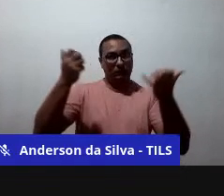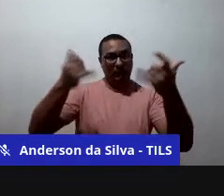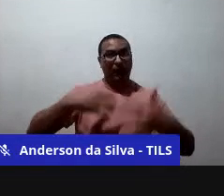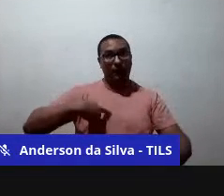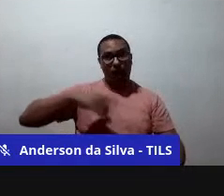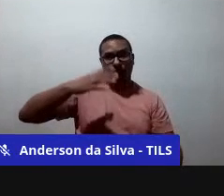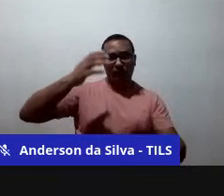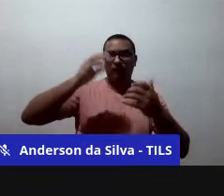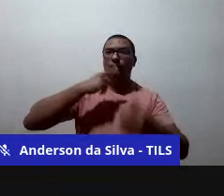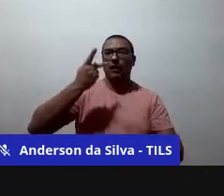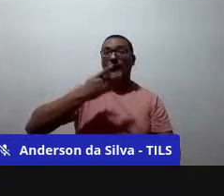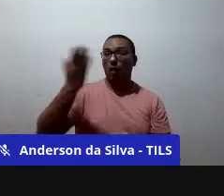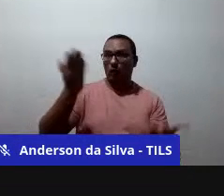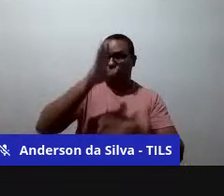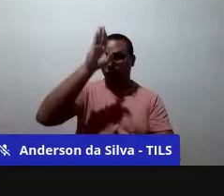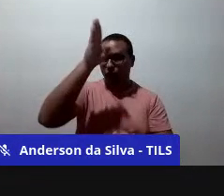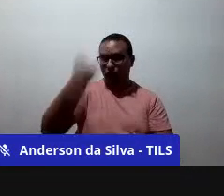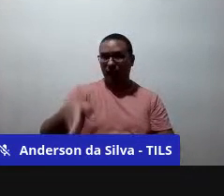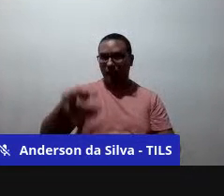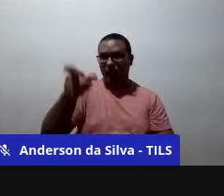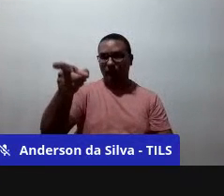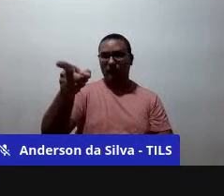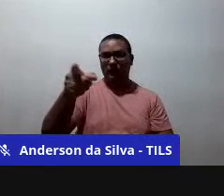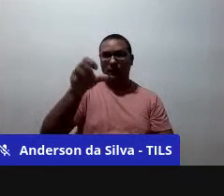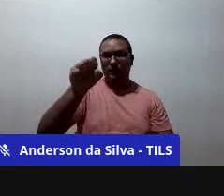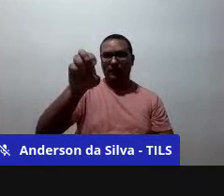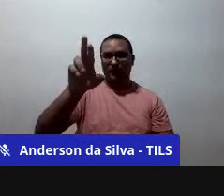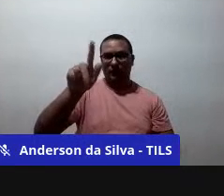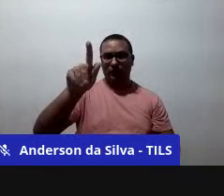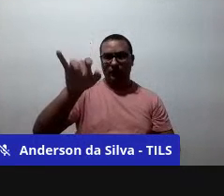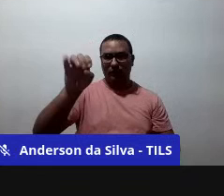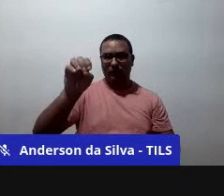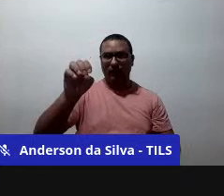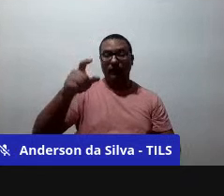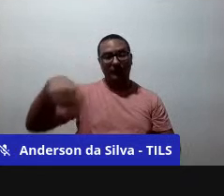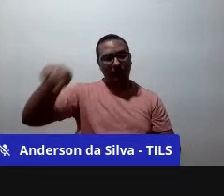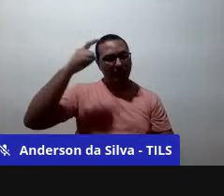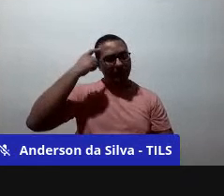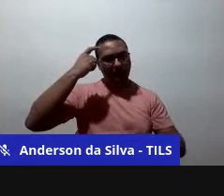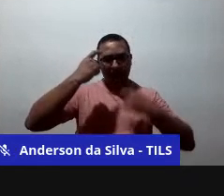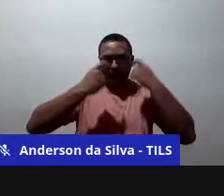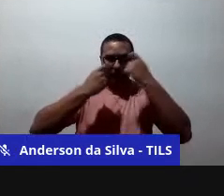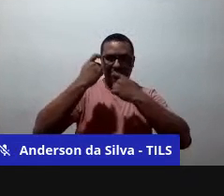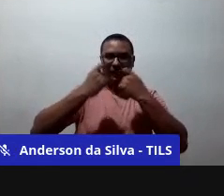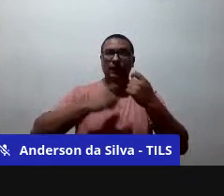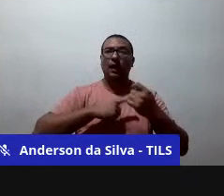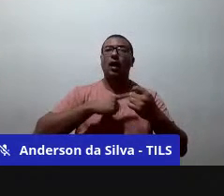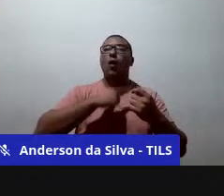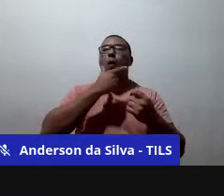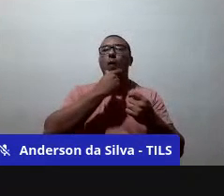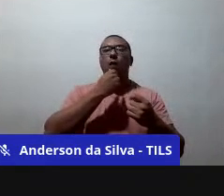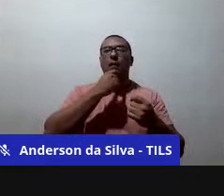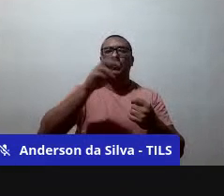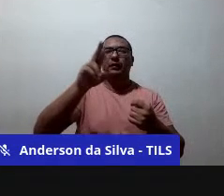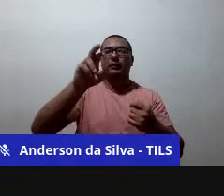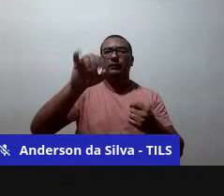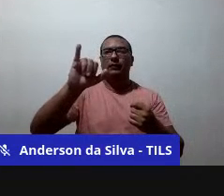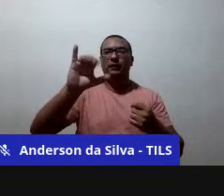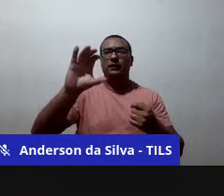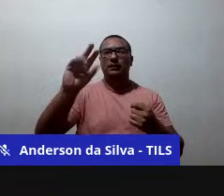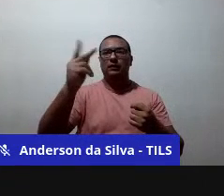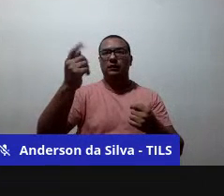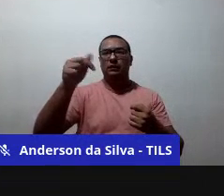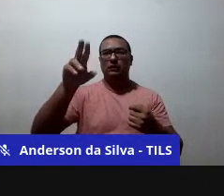todos os nossos participantes que têm essa preocupação. Tem um autor chamado Richard Sennett, ele